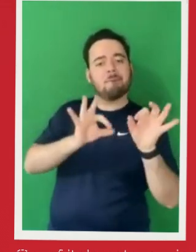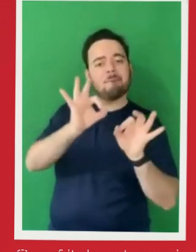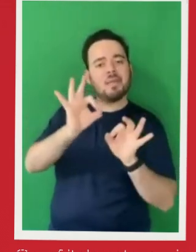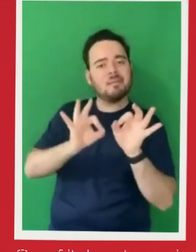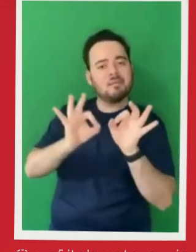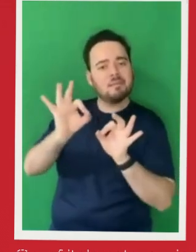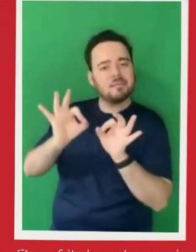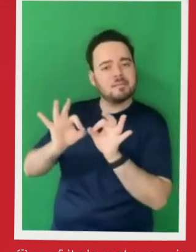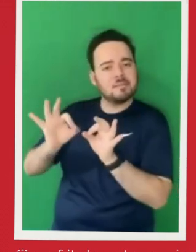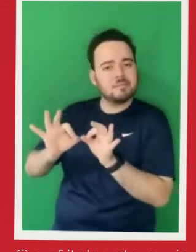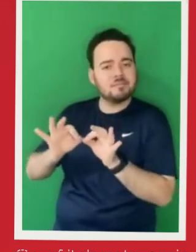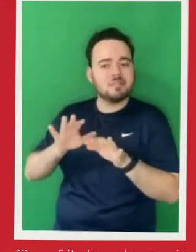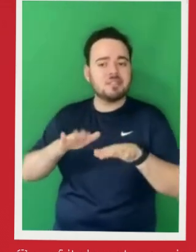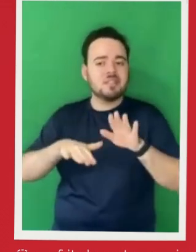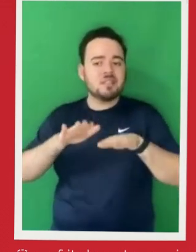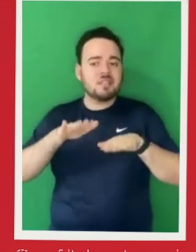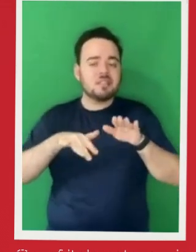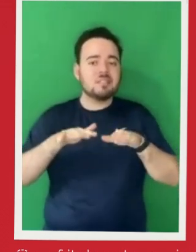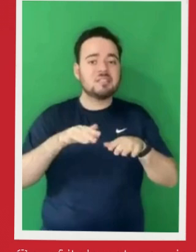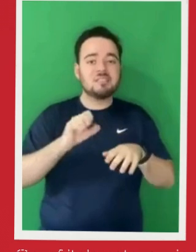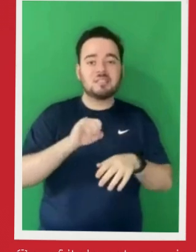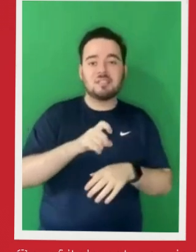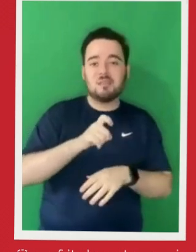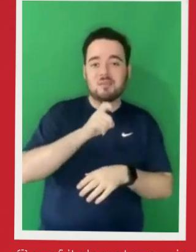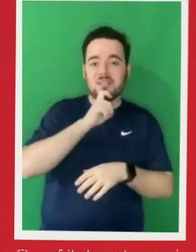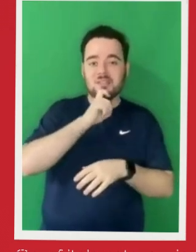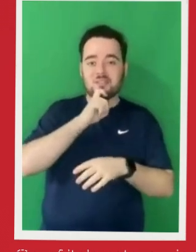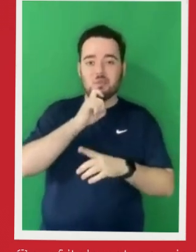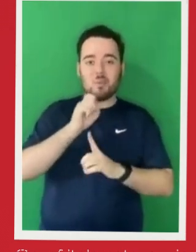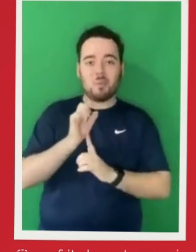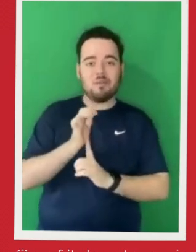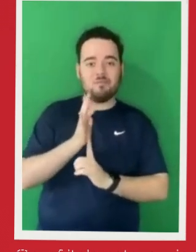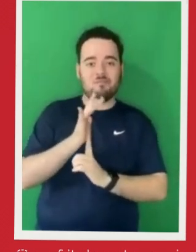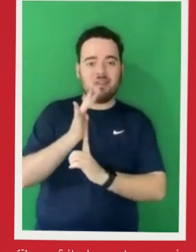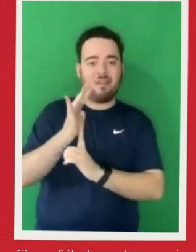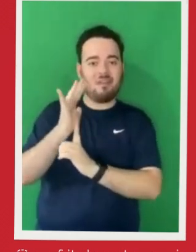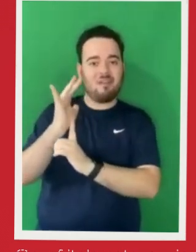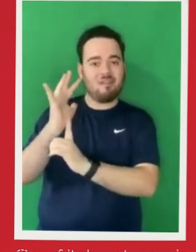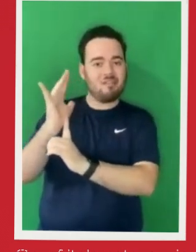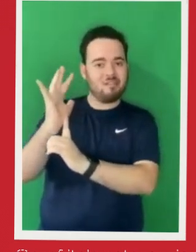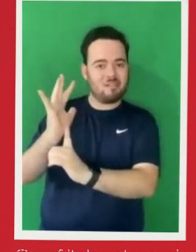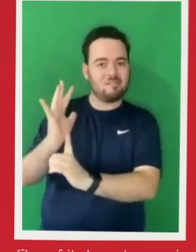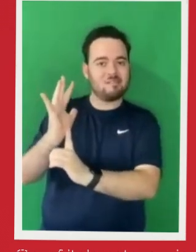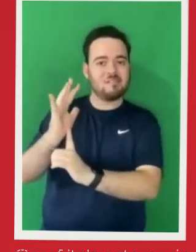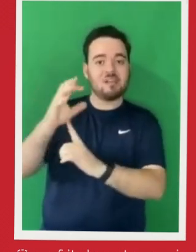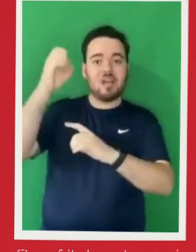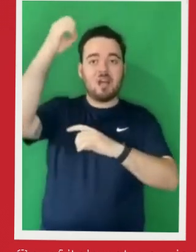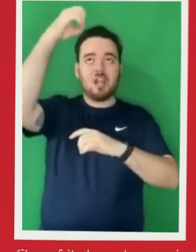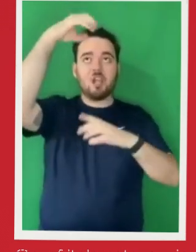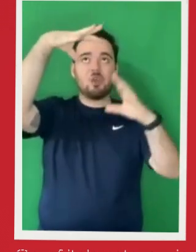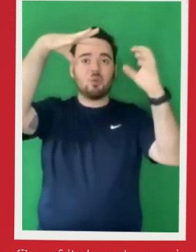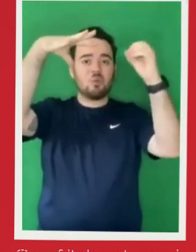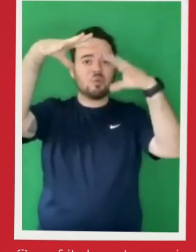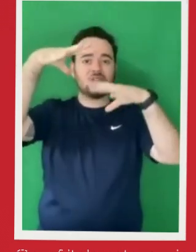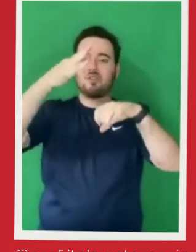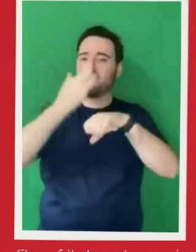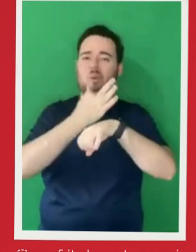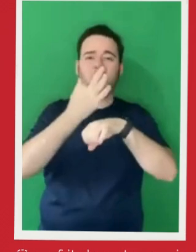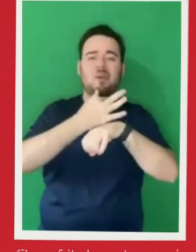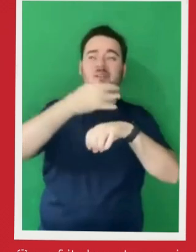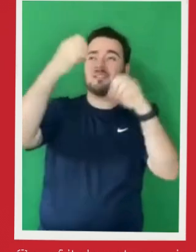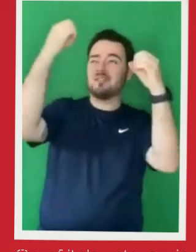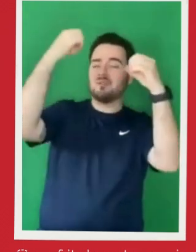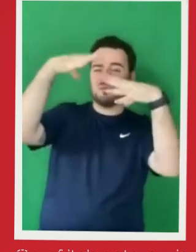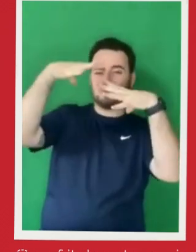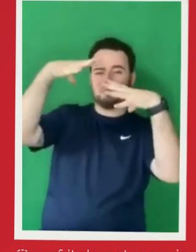mesa. Às vezes, se está mais frio, eu ligo uma vela. Eu ajeito a luz. Eu não suporto essa